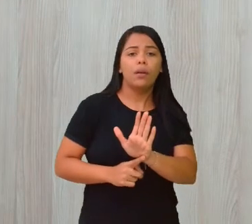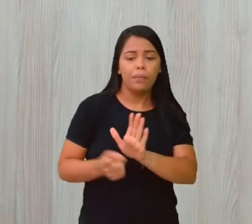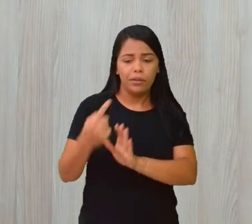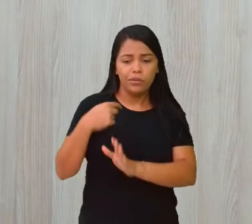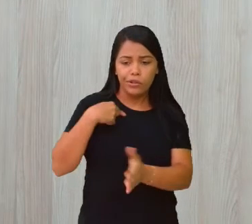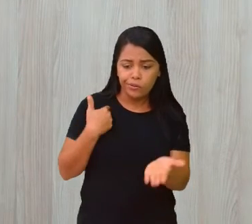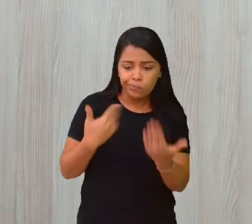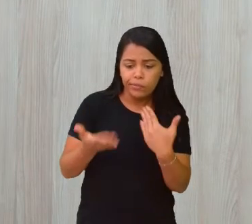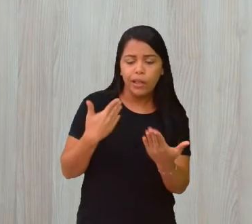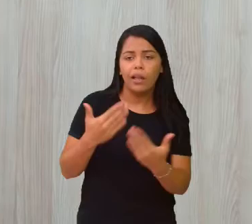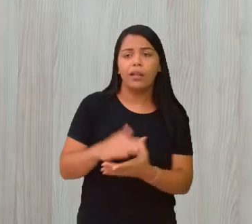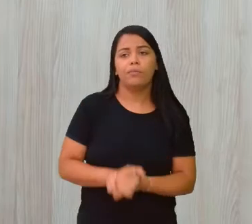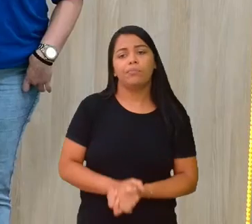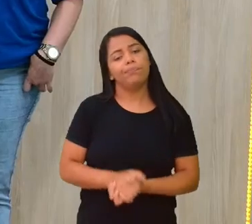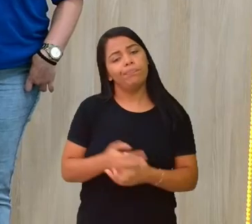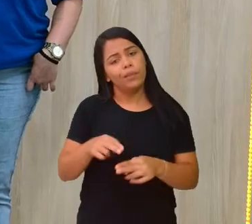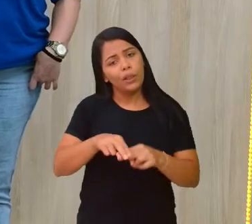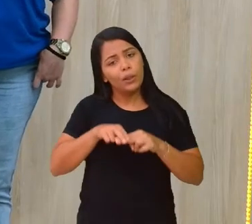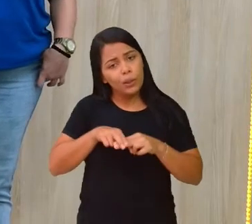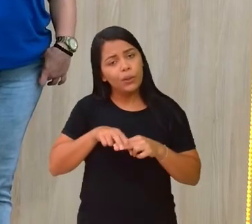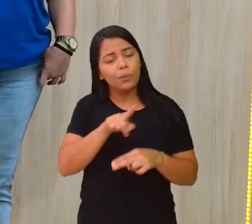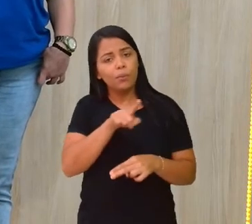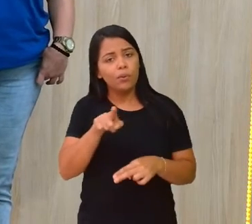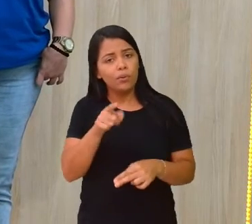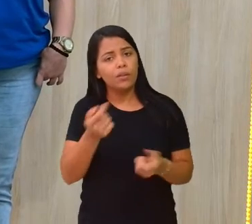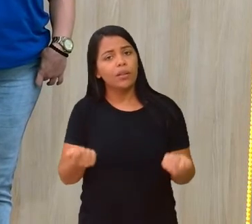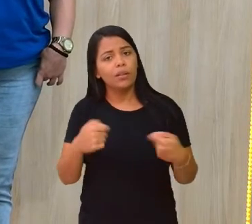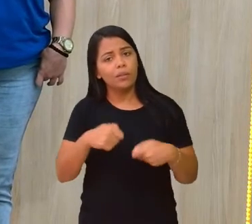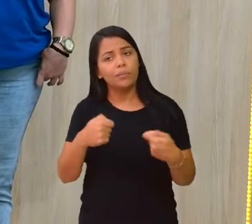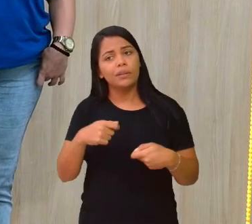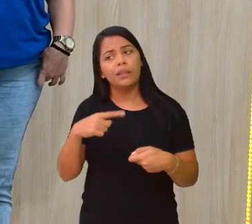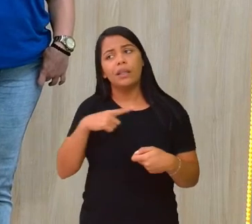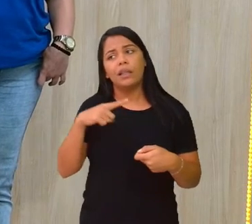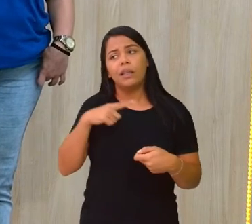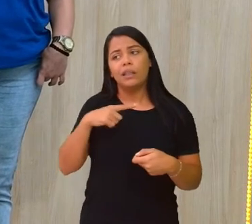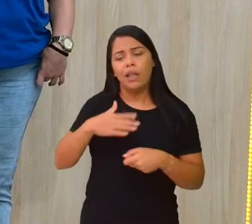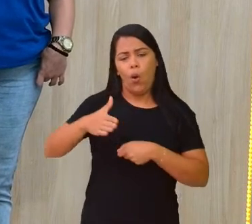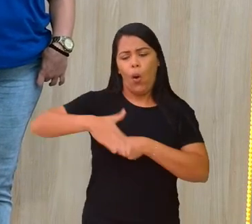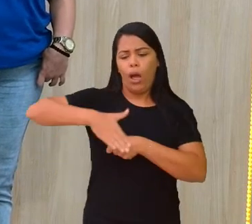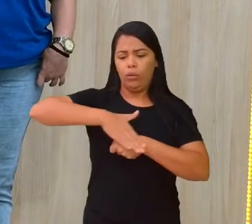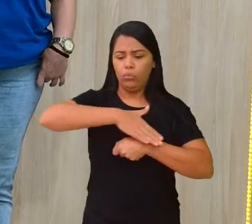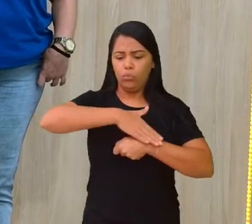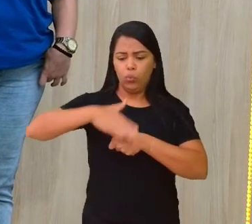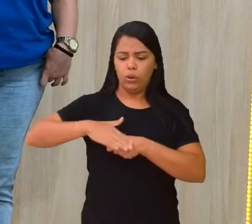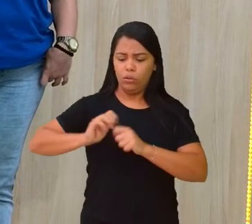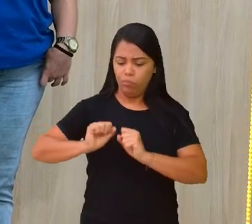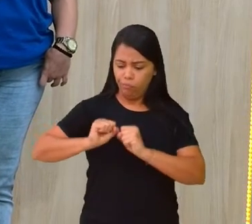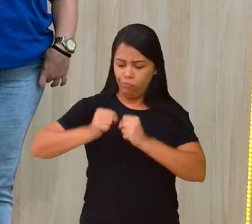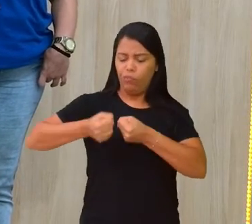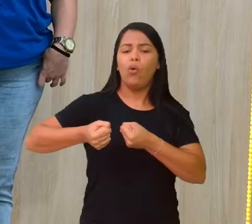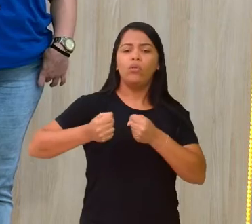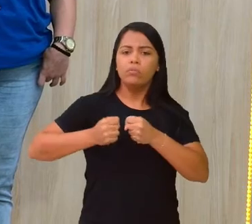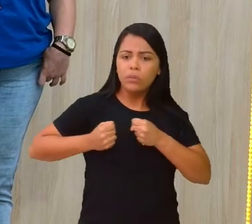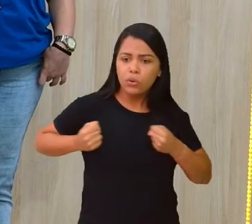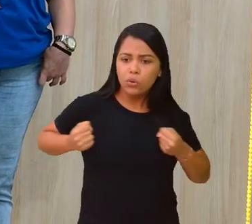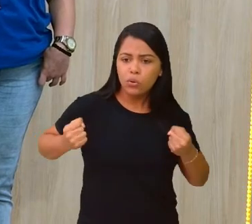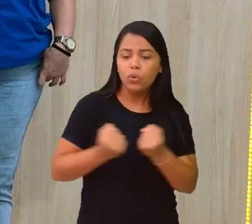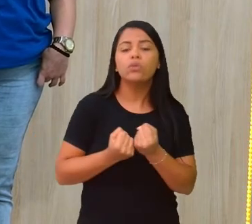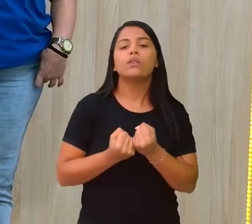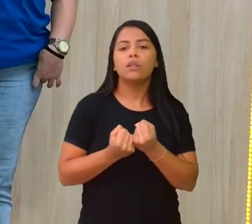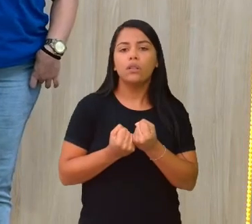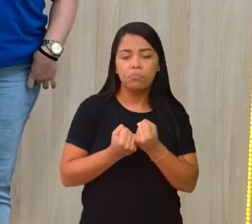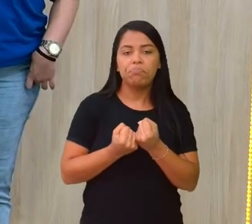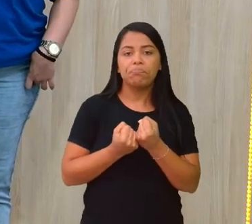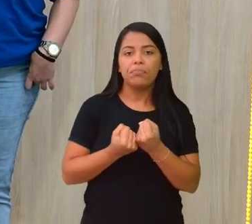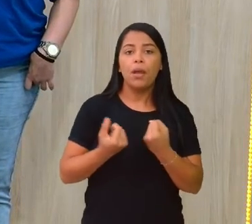conversar. E é por isso que a gente precisa dessa atuação, né, muito forte da sociedade também, principalmente,